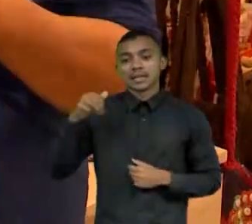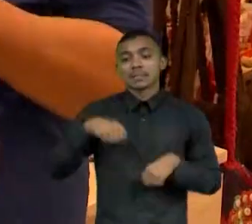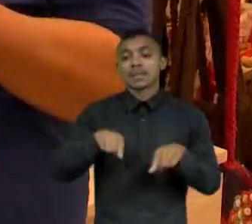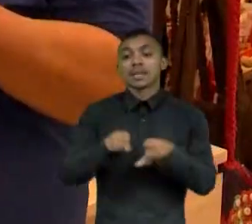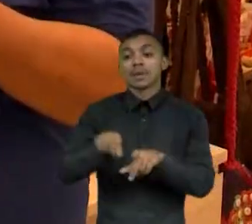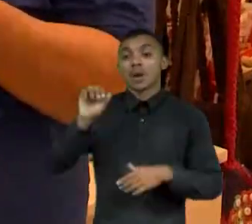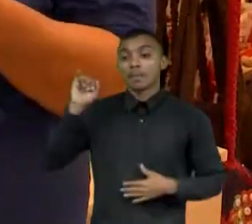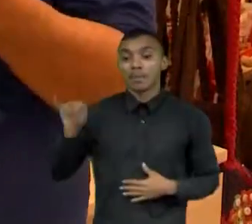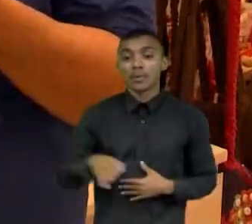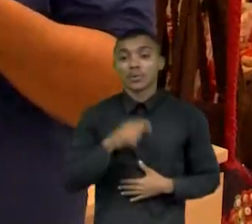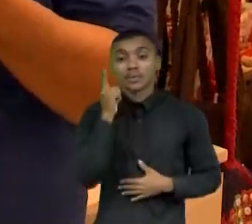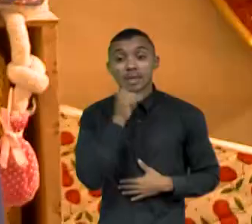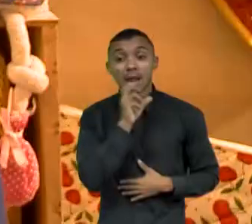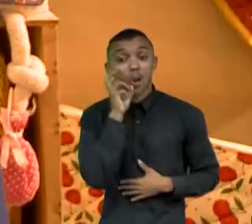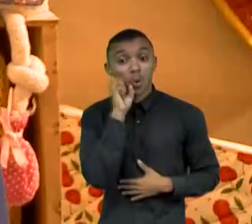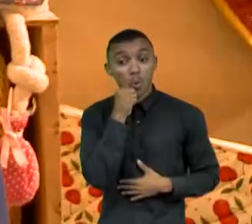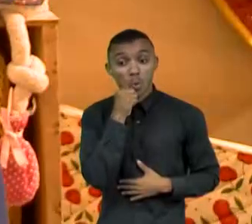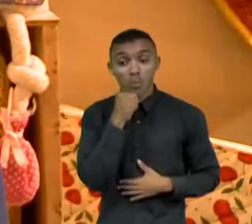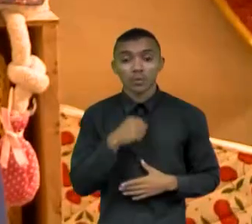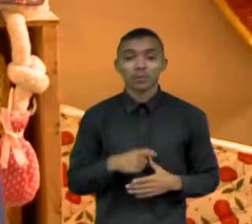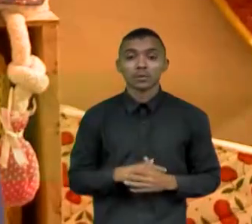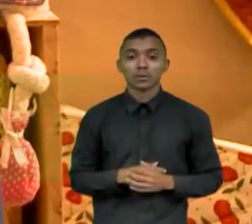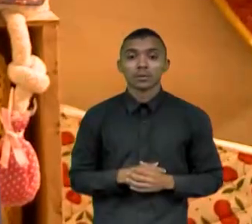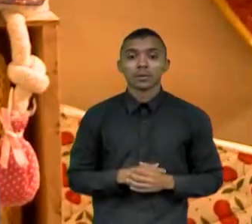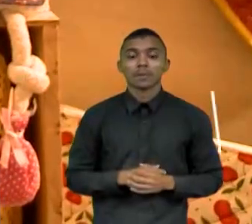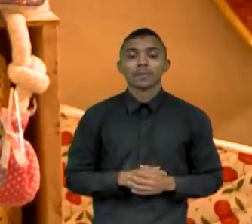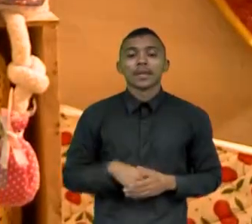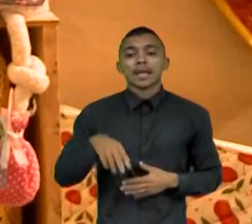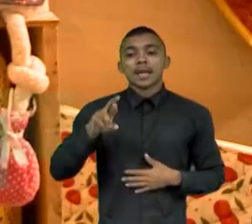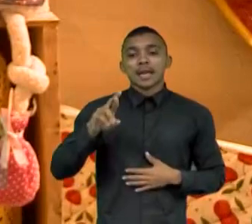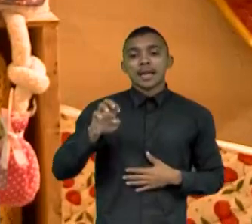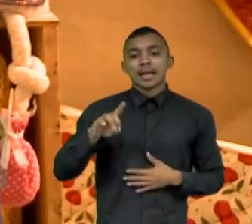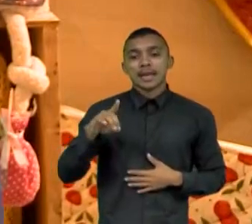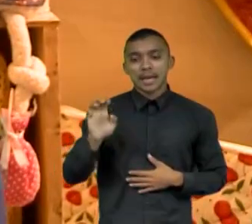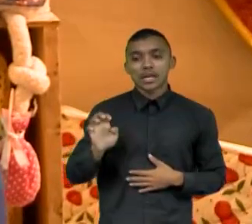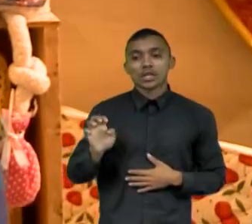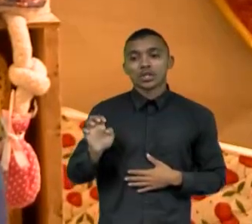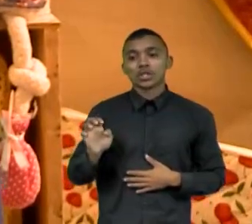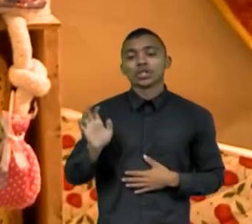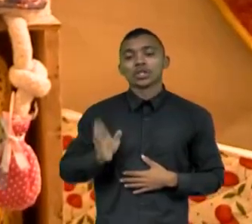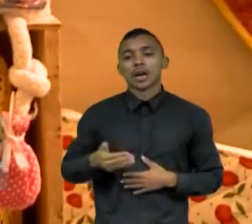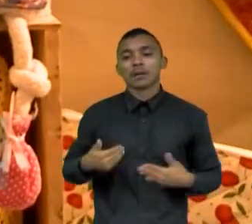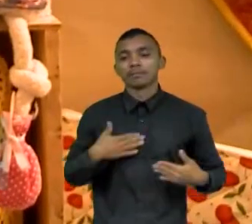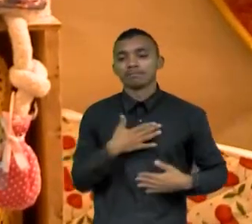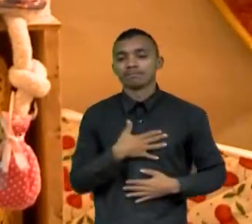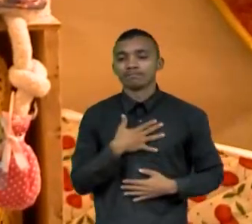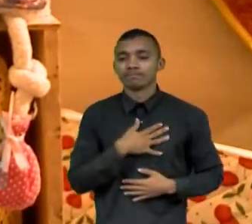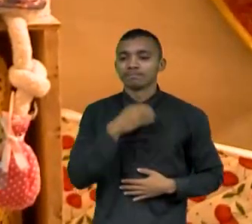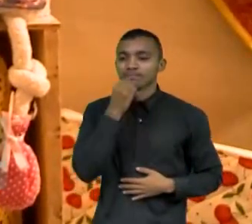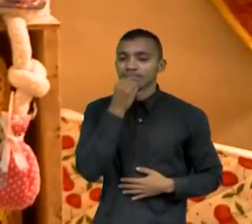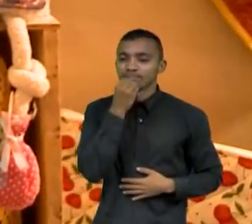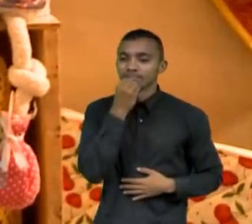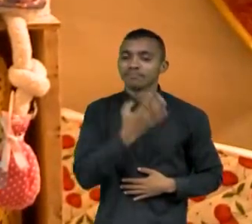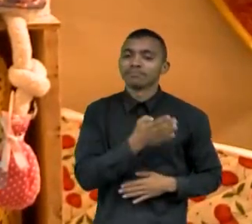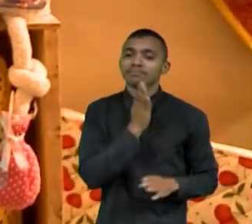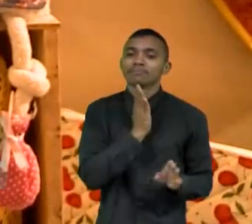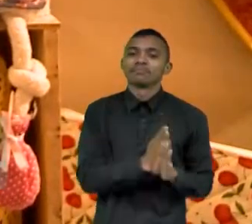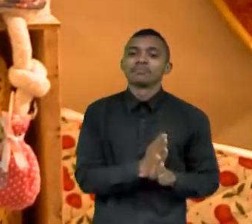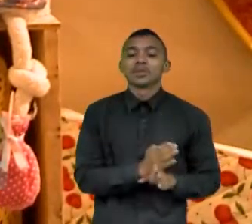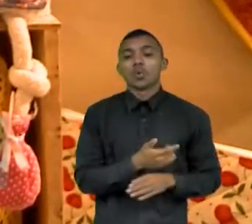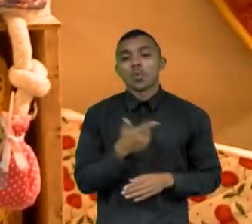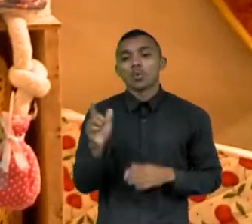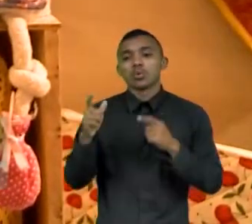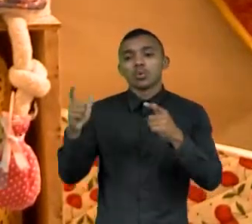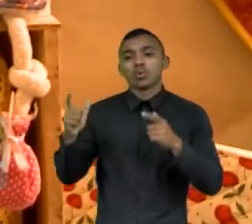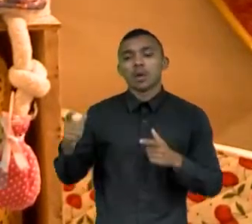oportunidade de ganhar um dinheirinho. A Rede Estrela me acolheu porque eu era de outro setor, mas